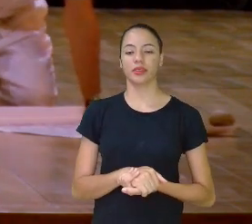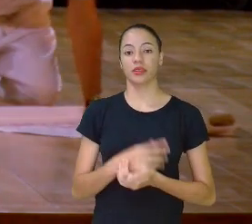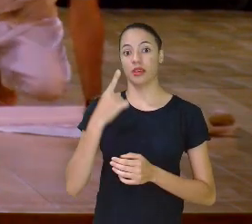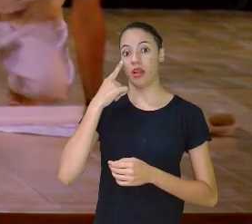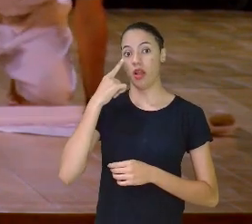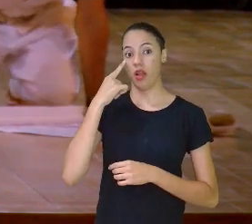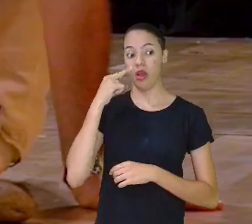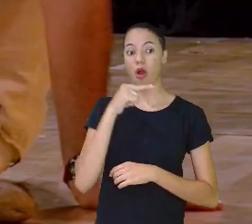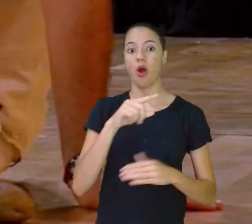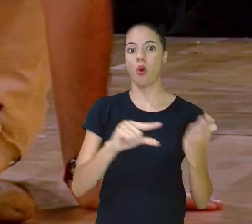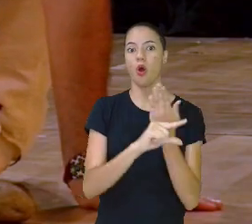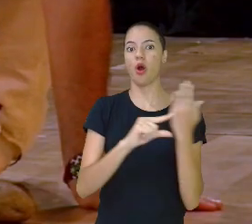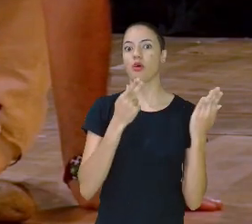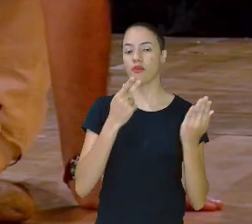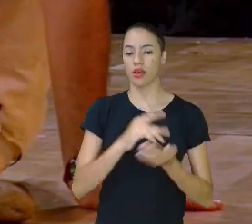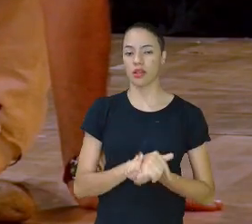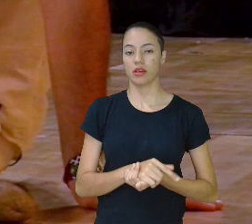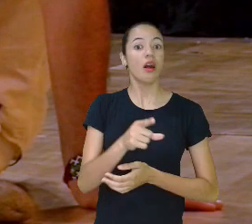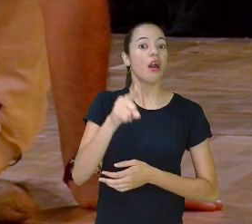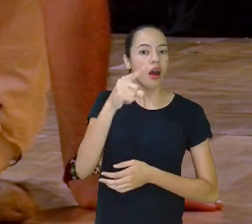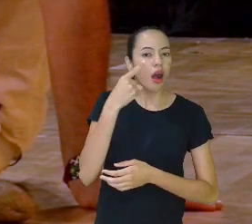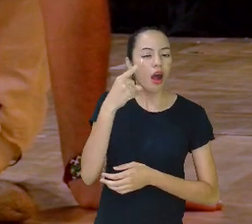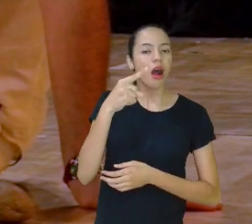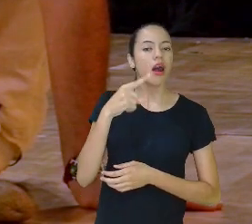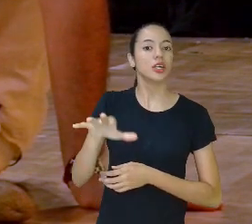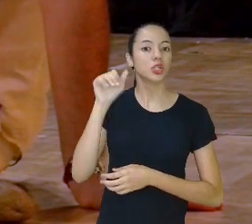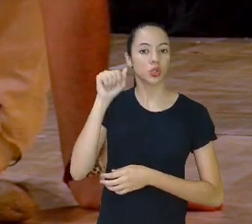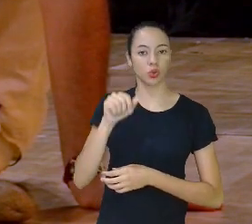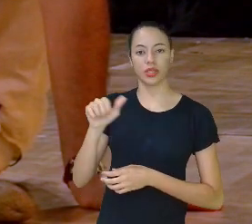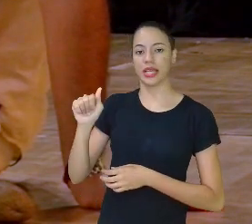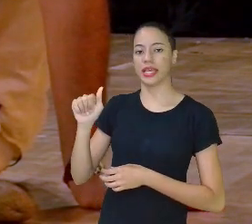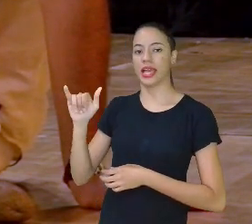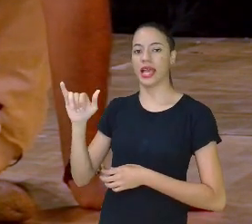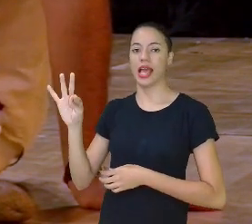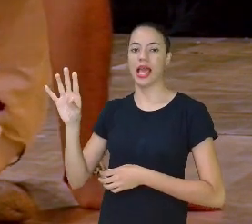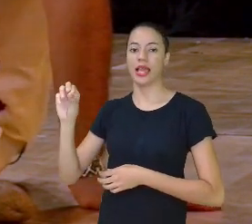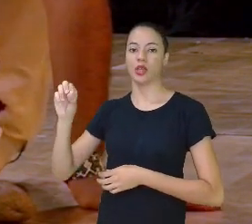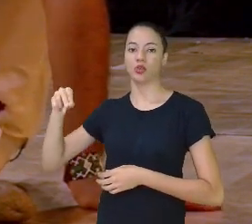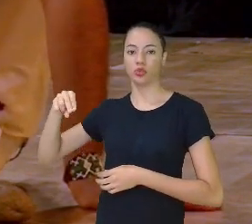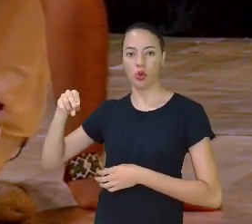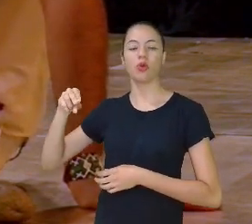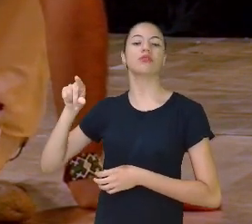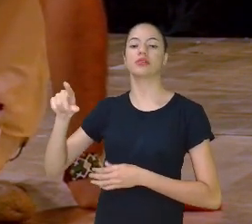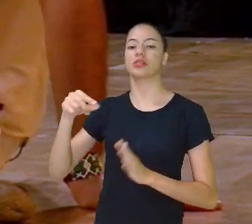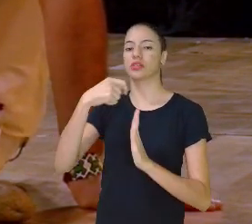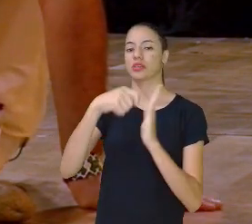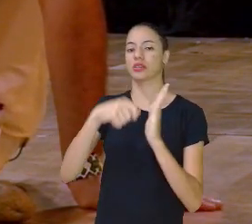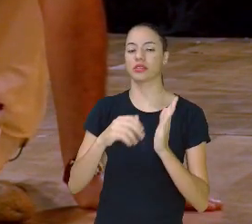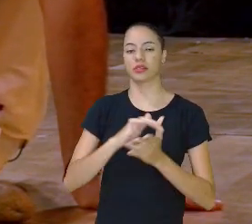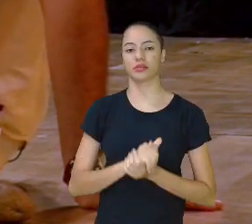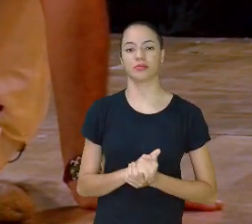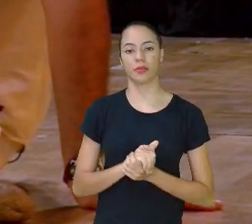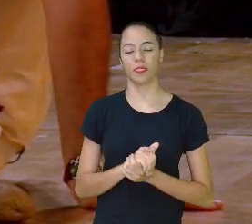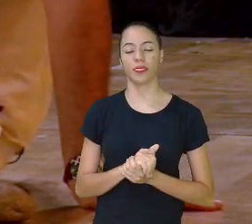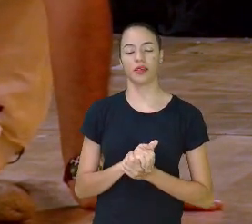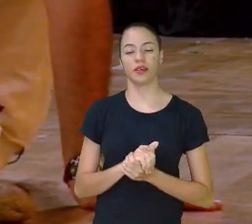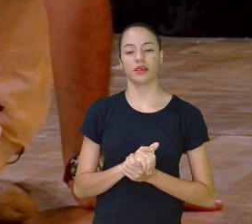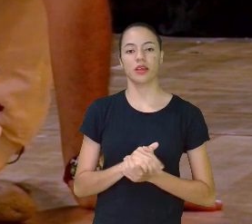Olha só o que ele diz. Então escuta o que Ailton Krenak escreveu. Já